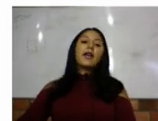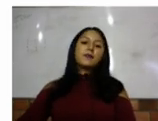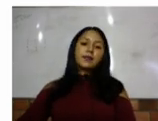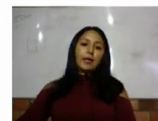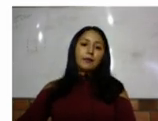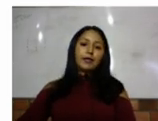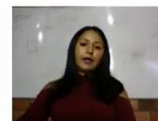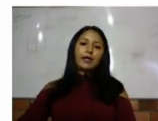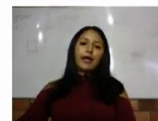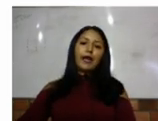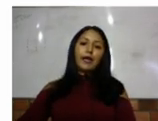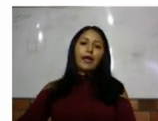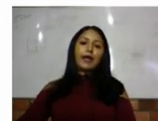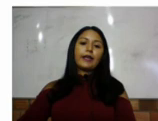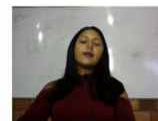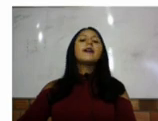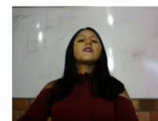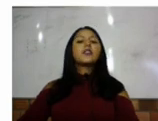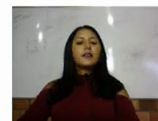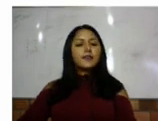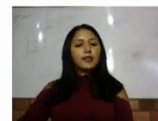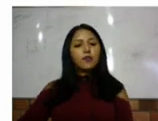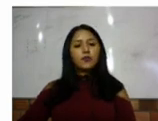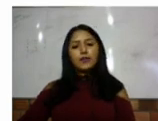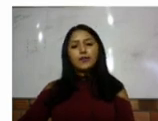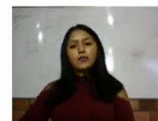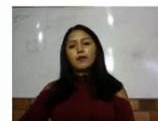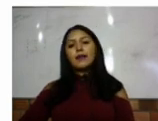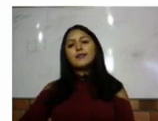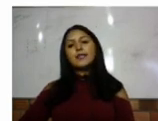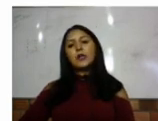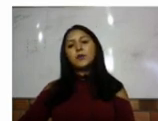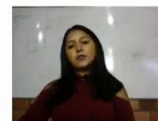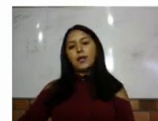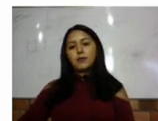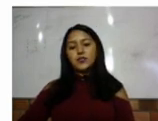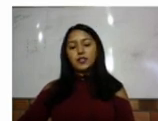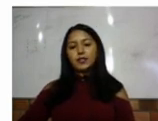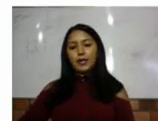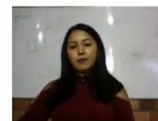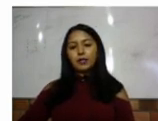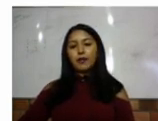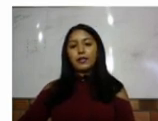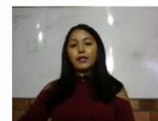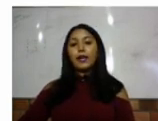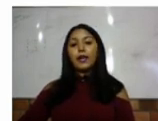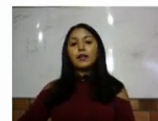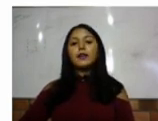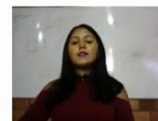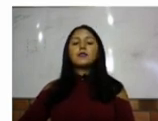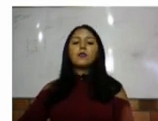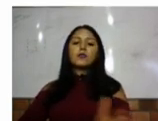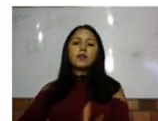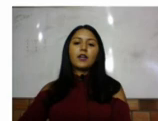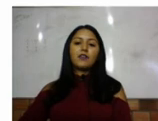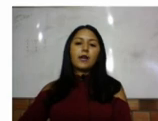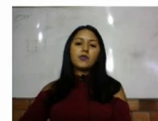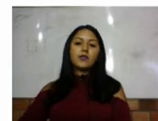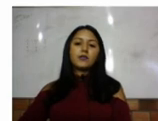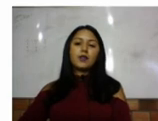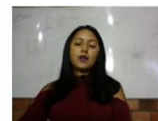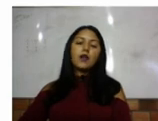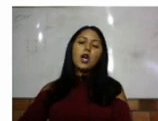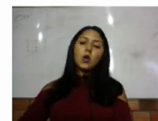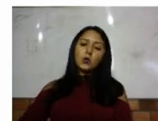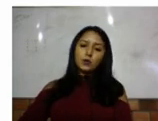os verbos que termina em r de terceira conjugação assim como os verbos de que ter a&r são